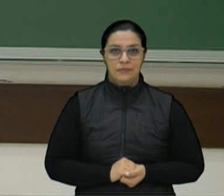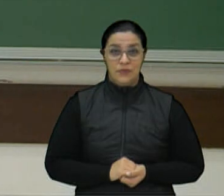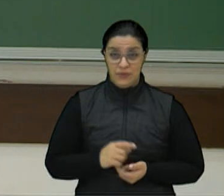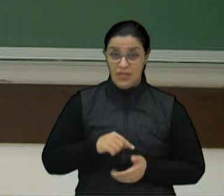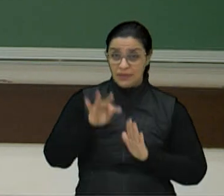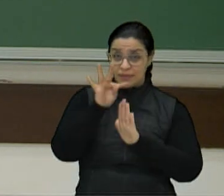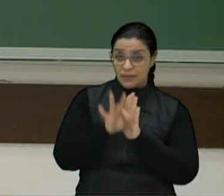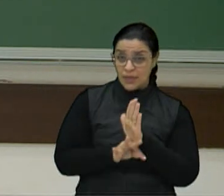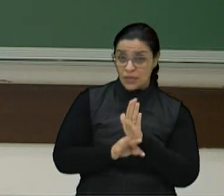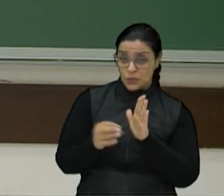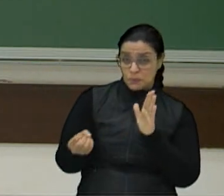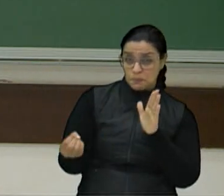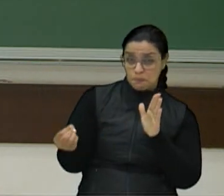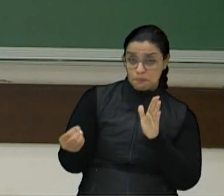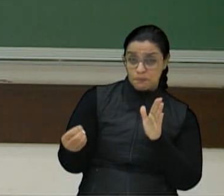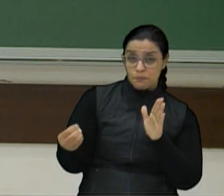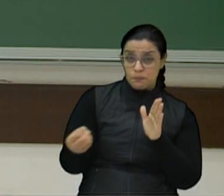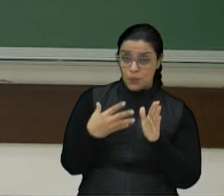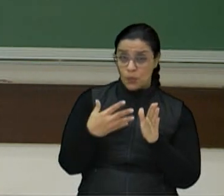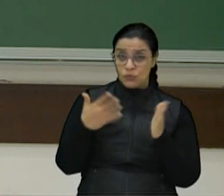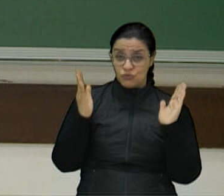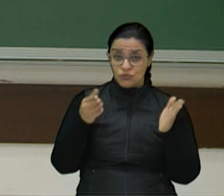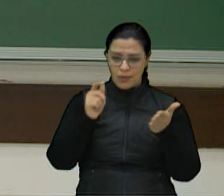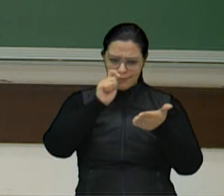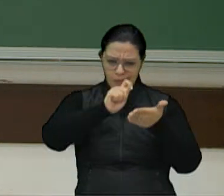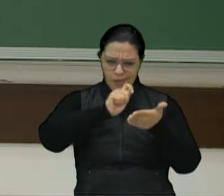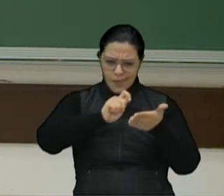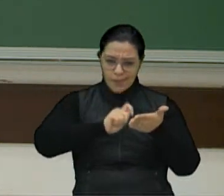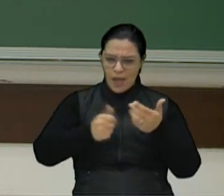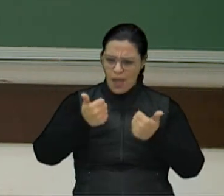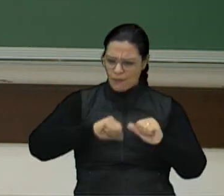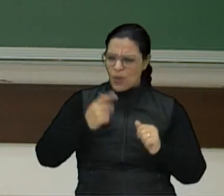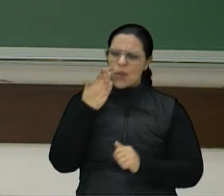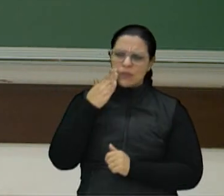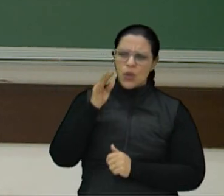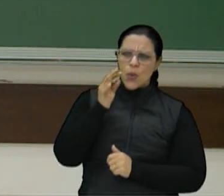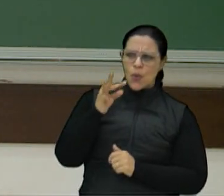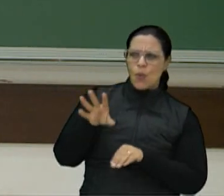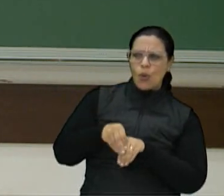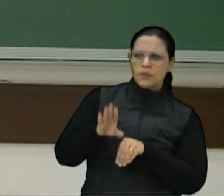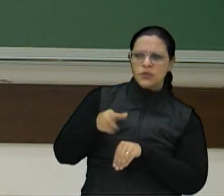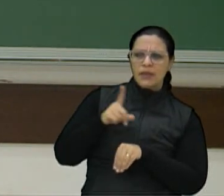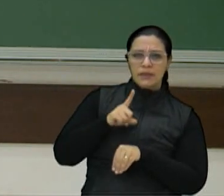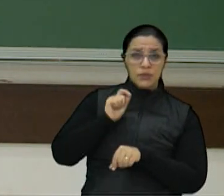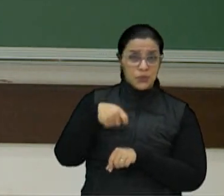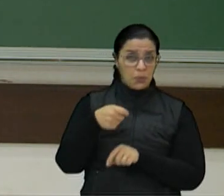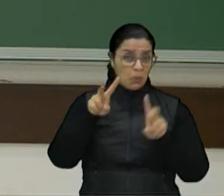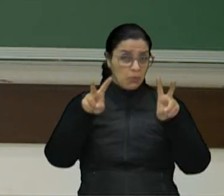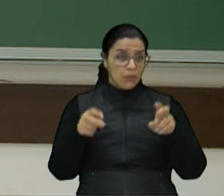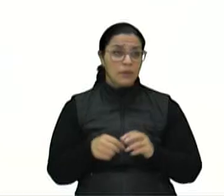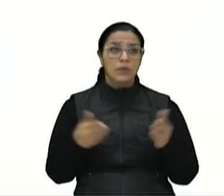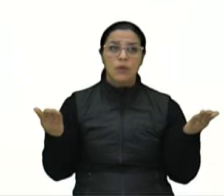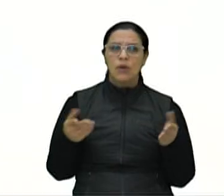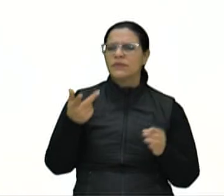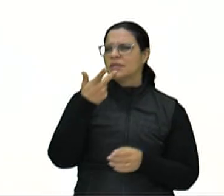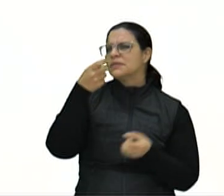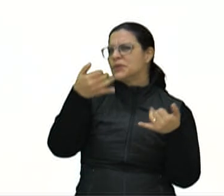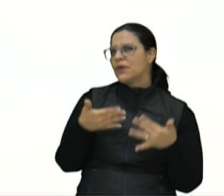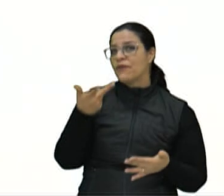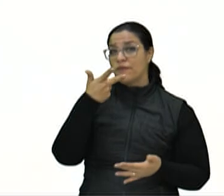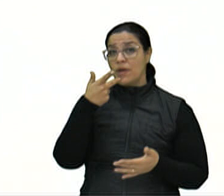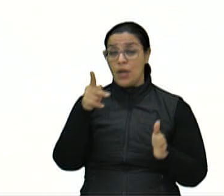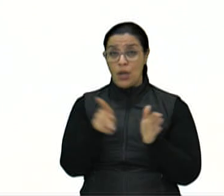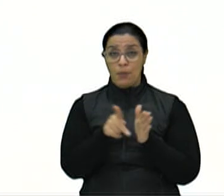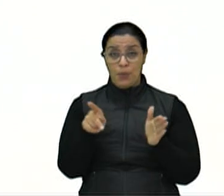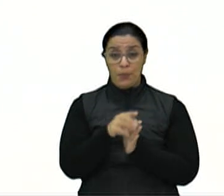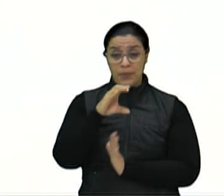construiu o texto? Conseguiu se avaliar o quanto você sabe sobre isso? Então vamos lá. Se você disse que a